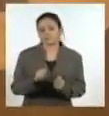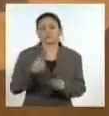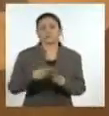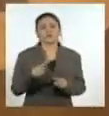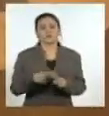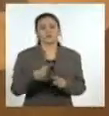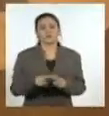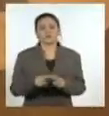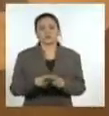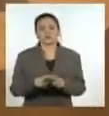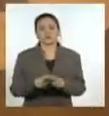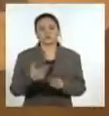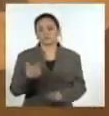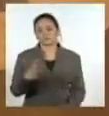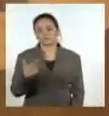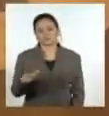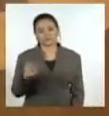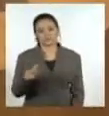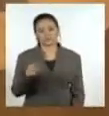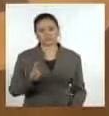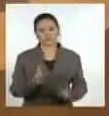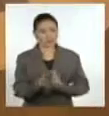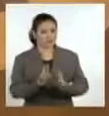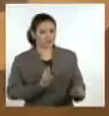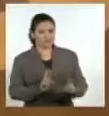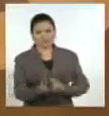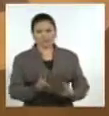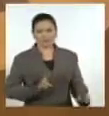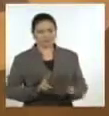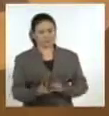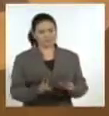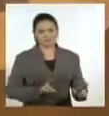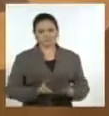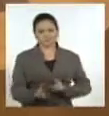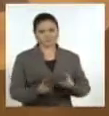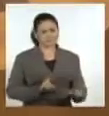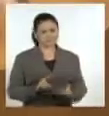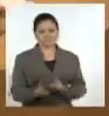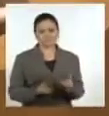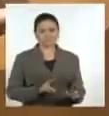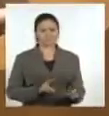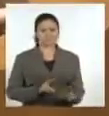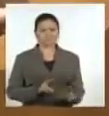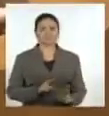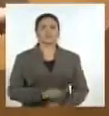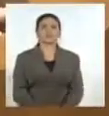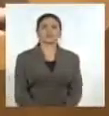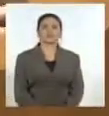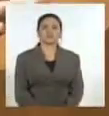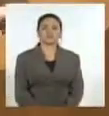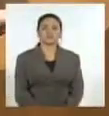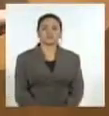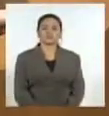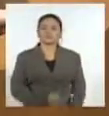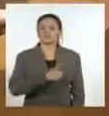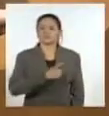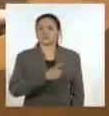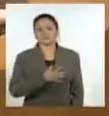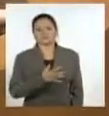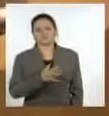tinham convivência. Era uma relação que estava começando e ainda tinha uma razoável